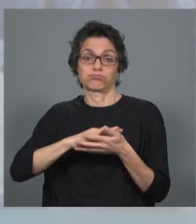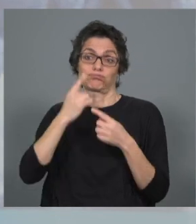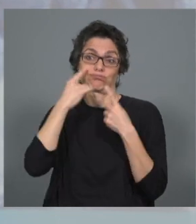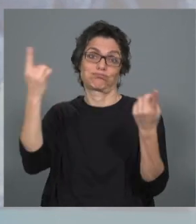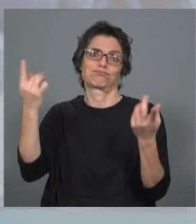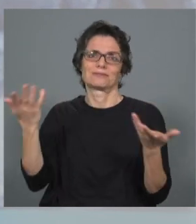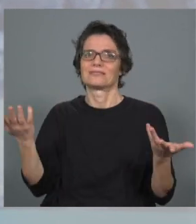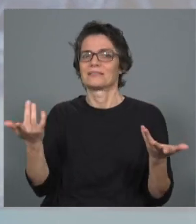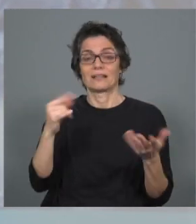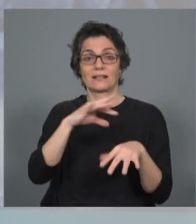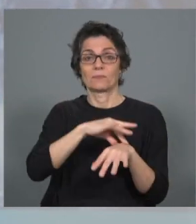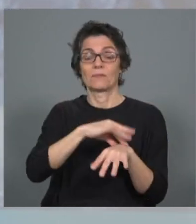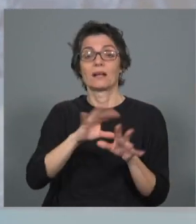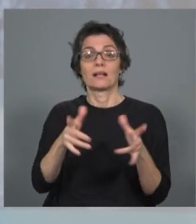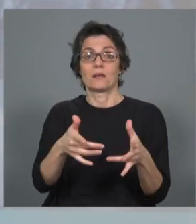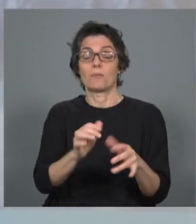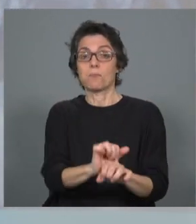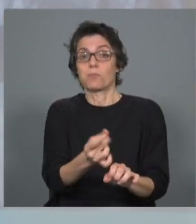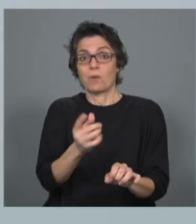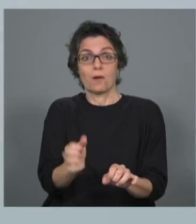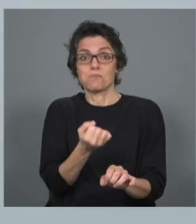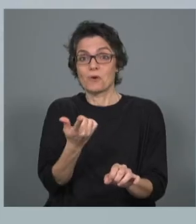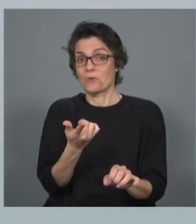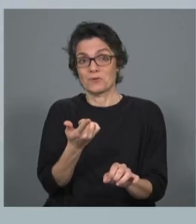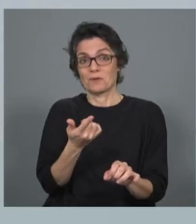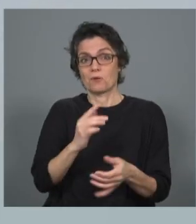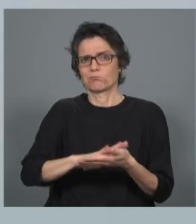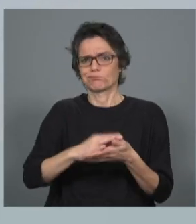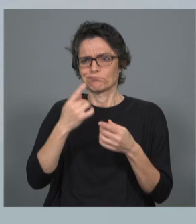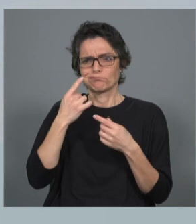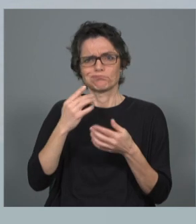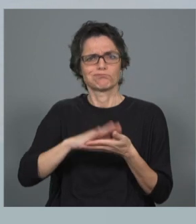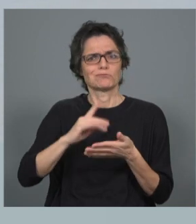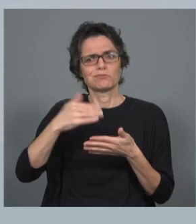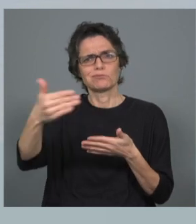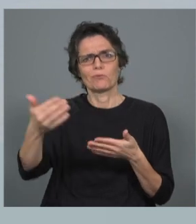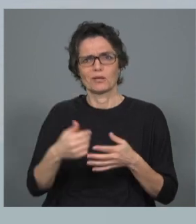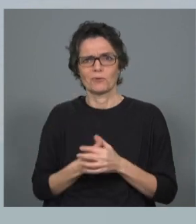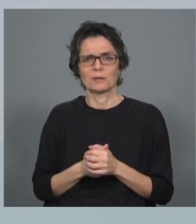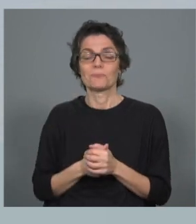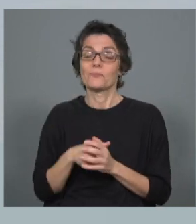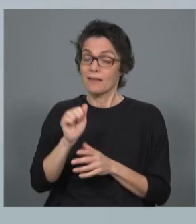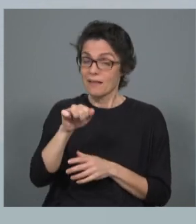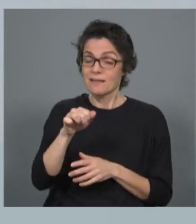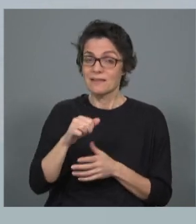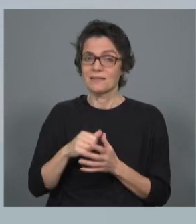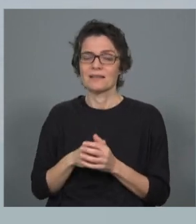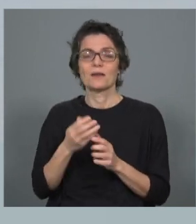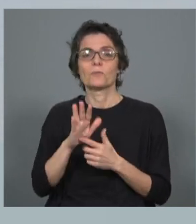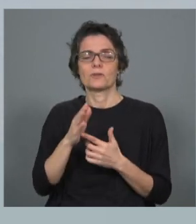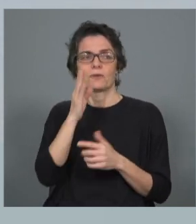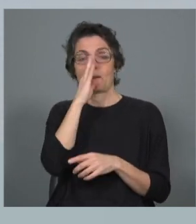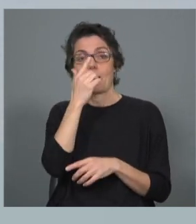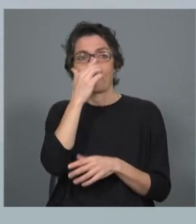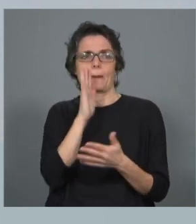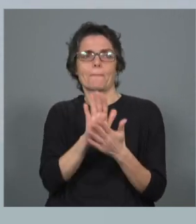nem a pandemia conseguiu travar. É verdade. Sim, aliás, é sempre uma boa notícia quando, diante das livrarias fechadas, isso não